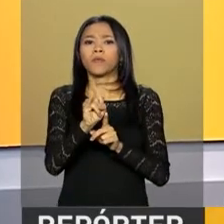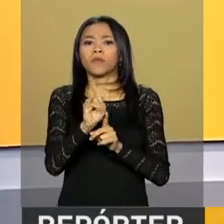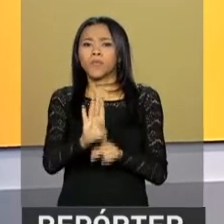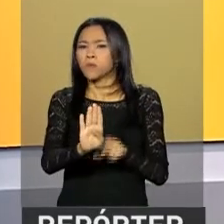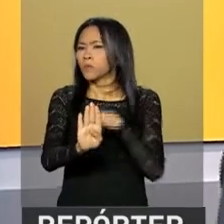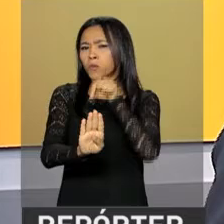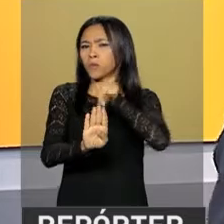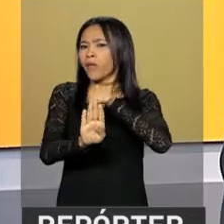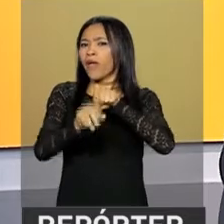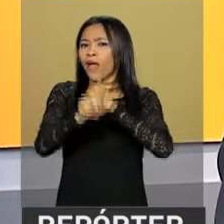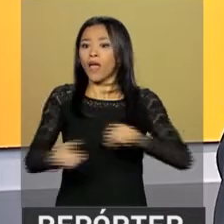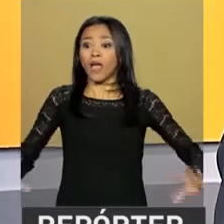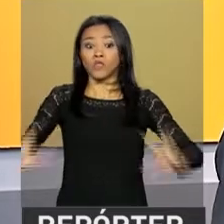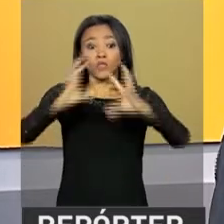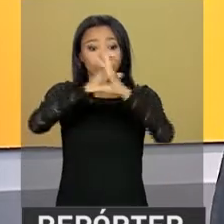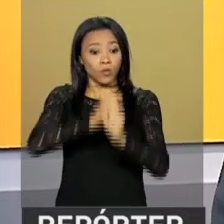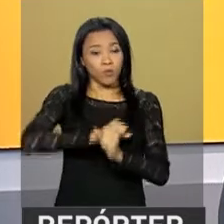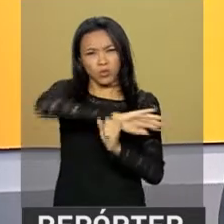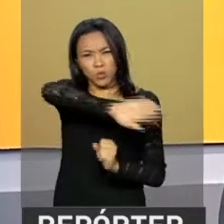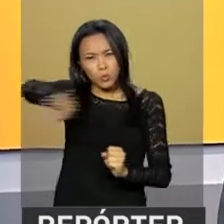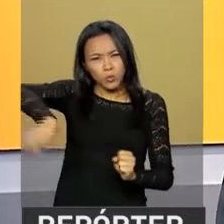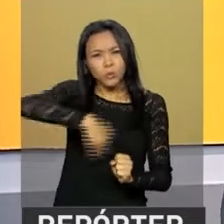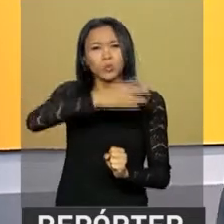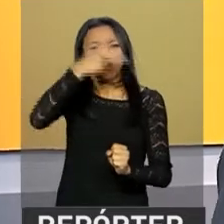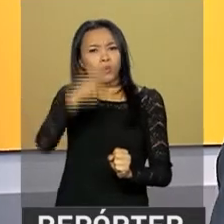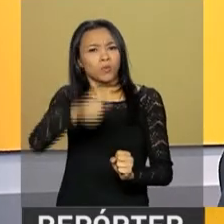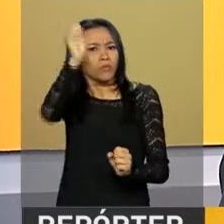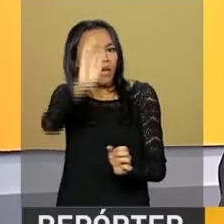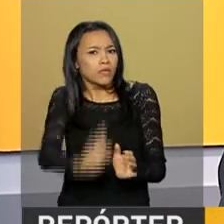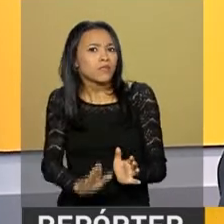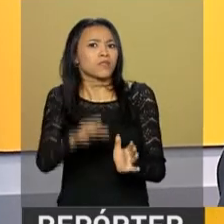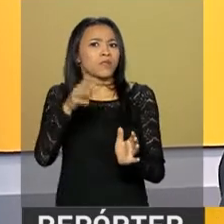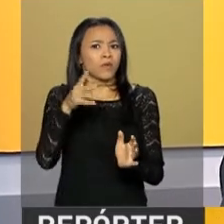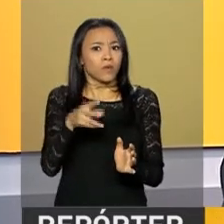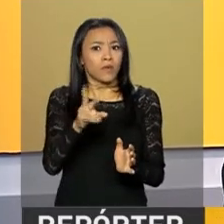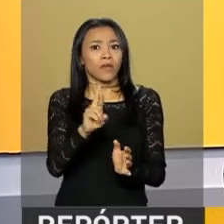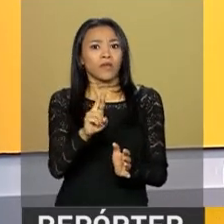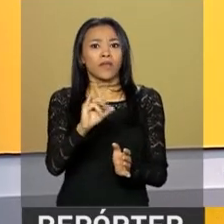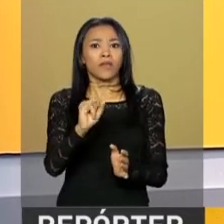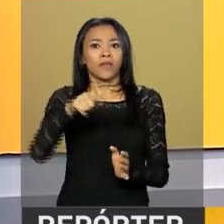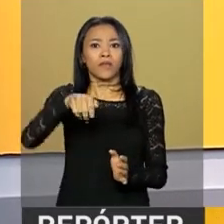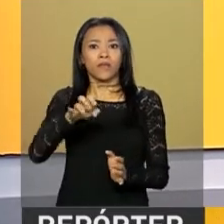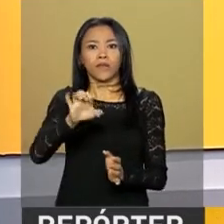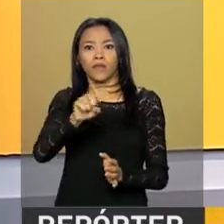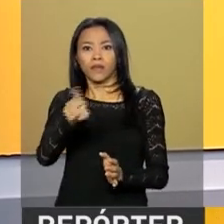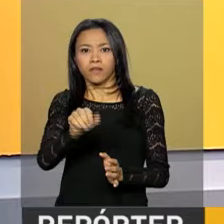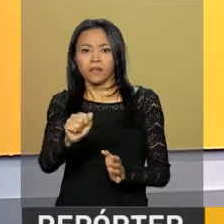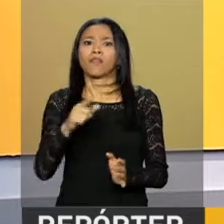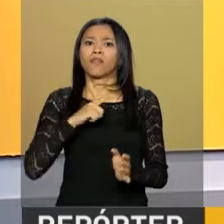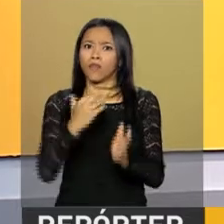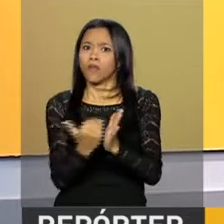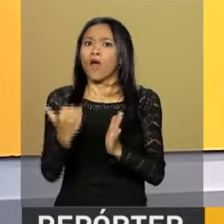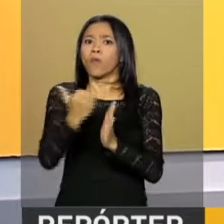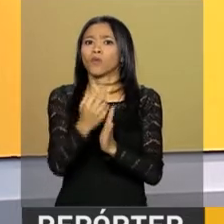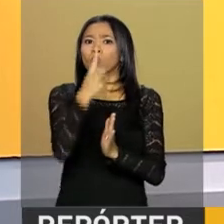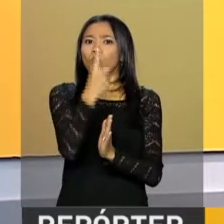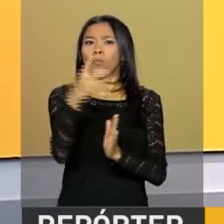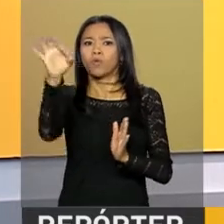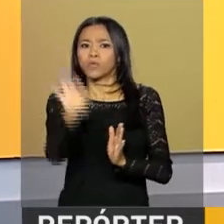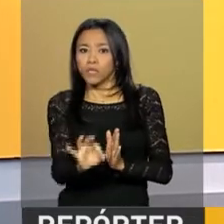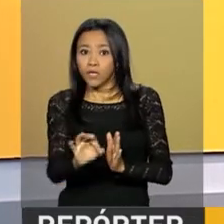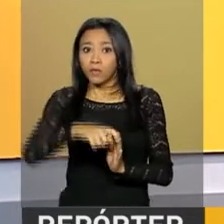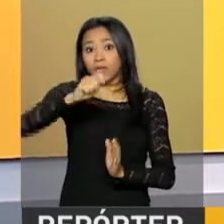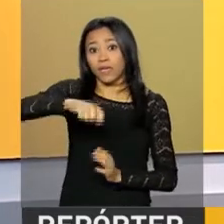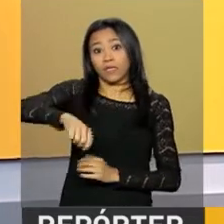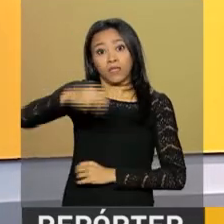que é a soma de todas as riquezas e bens produzidos no país teve alta de 1 1% no primeiro trimestre